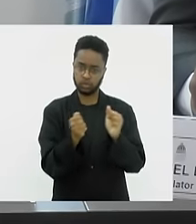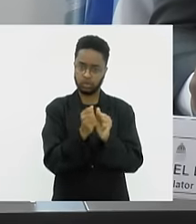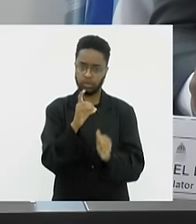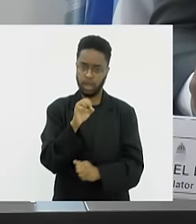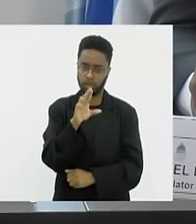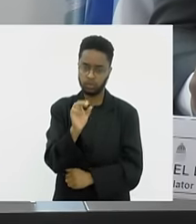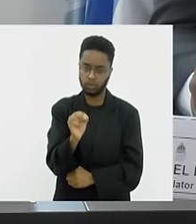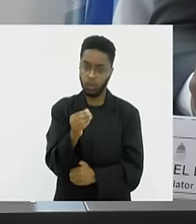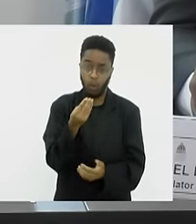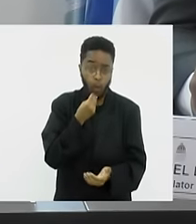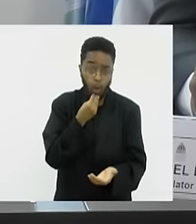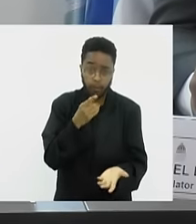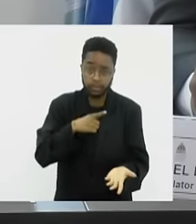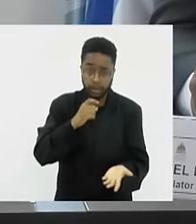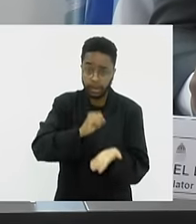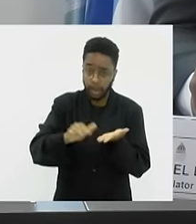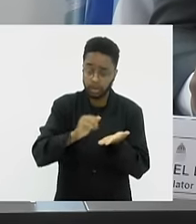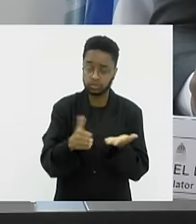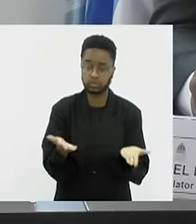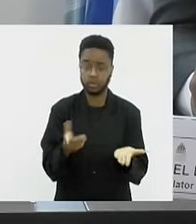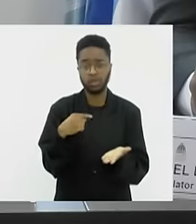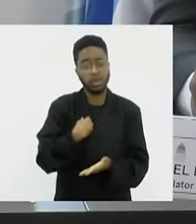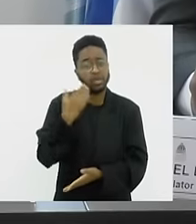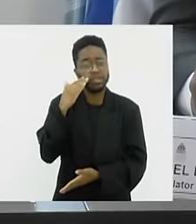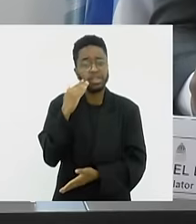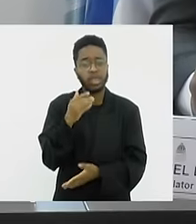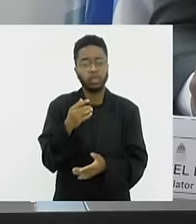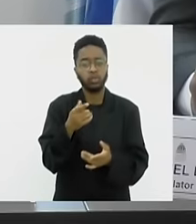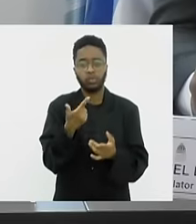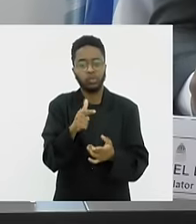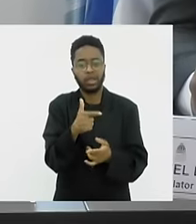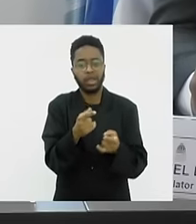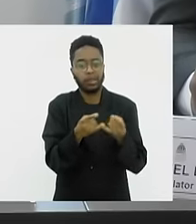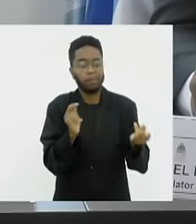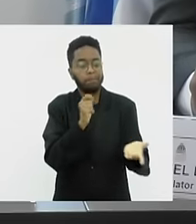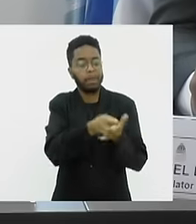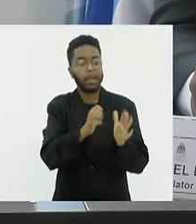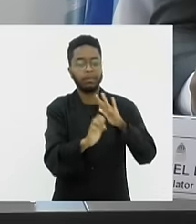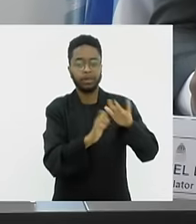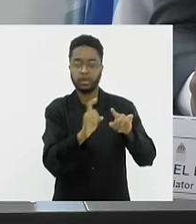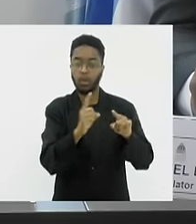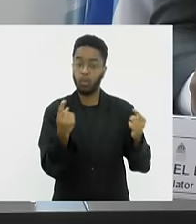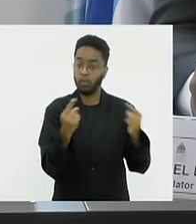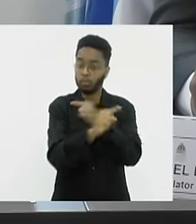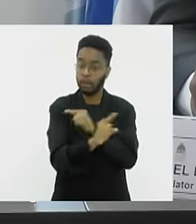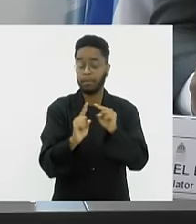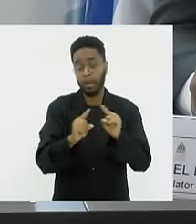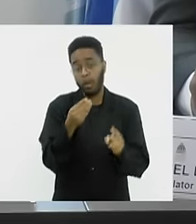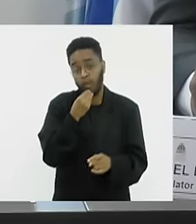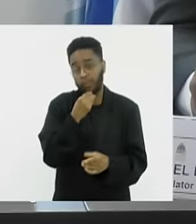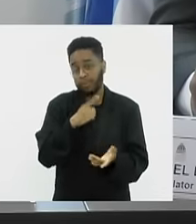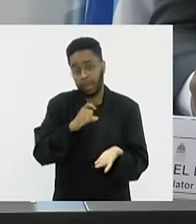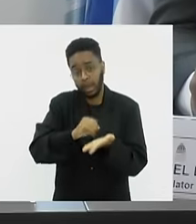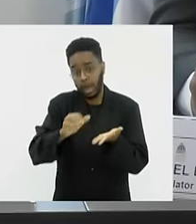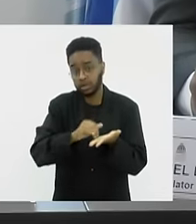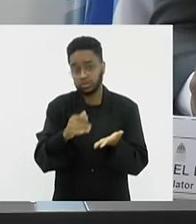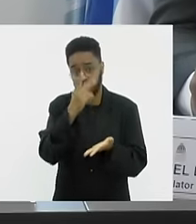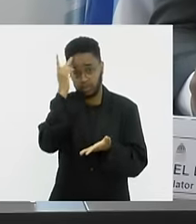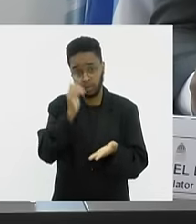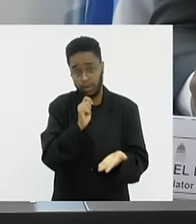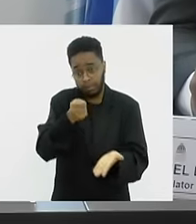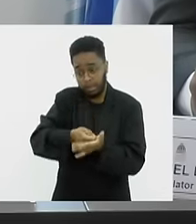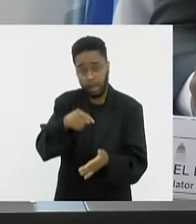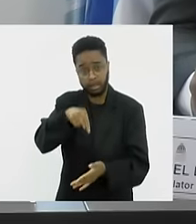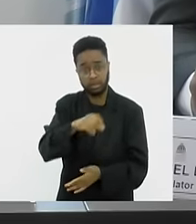É óbvio que há custo. A gente já compreendeu que o Estado não faz o cheque e paga a empresa. É o contrário. Mas é óbvio que há custo. Há custo para o bolso de quem contribui nesse